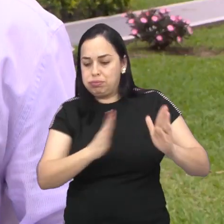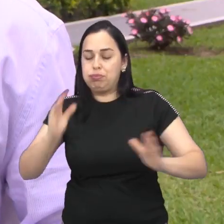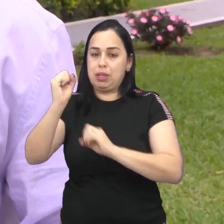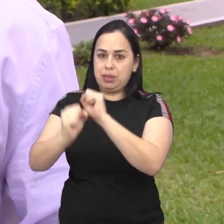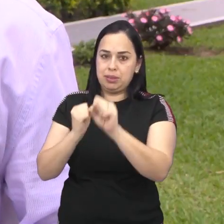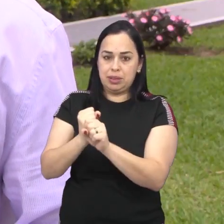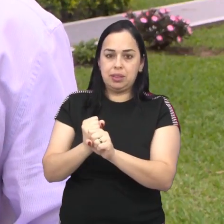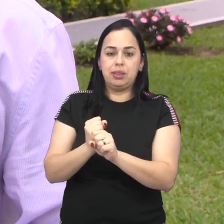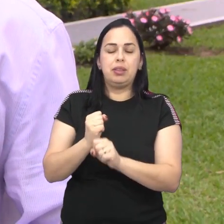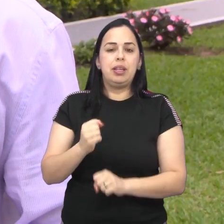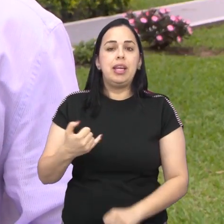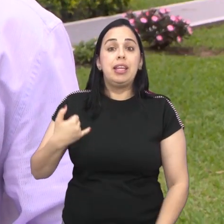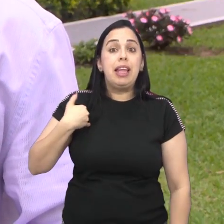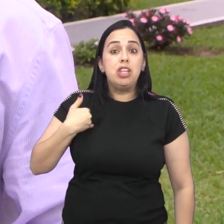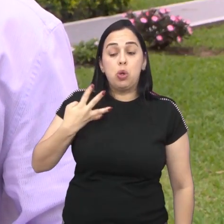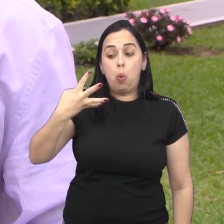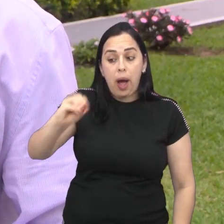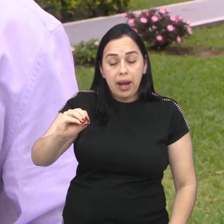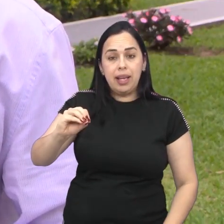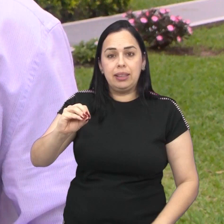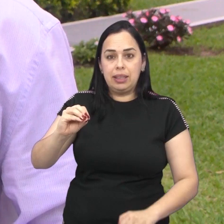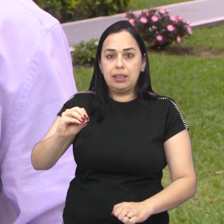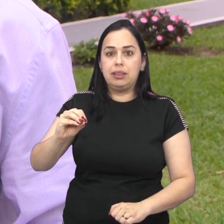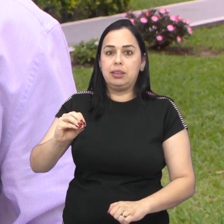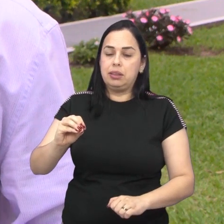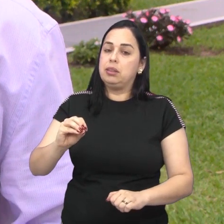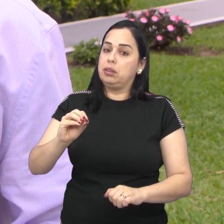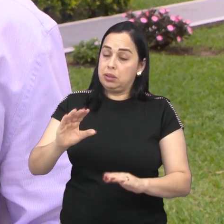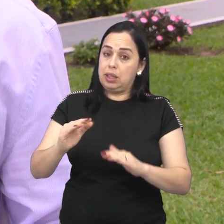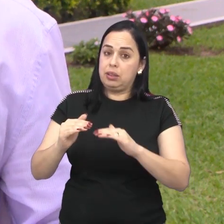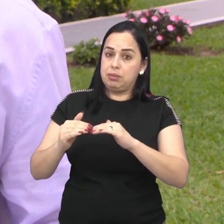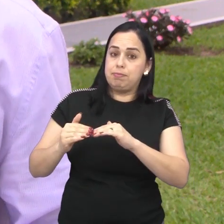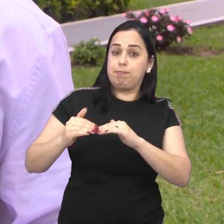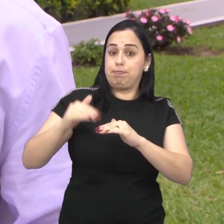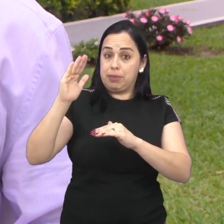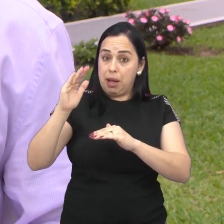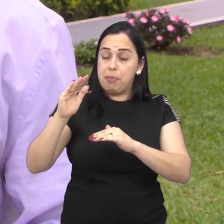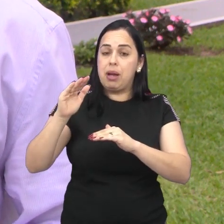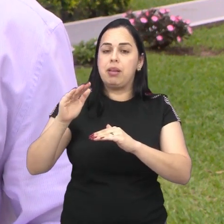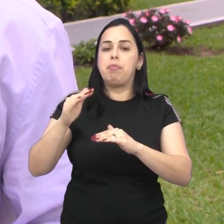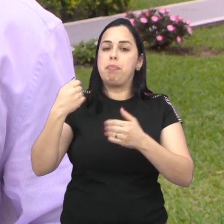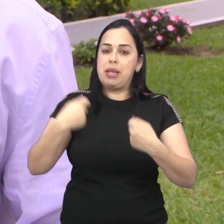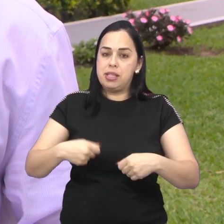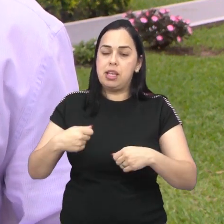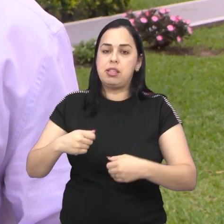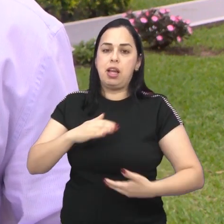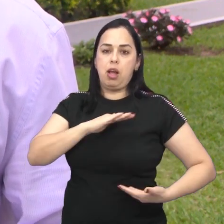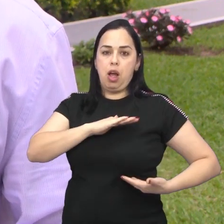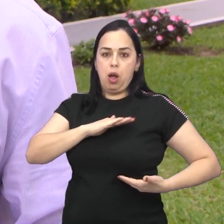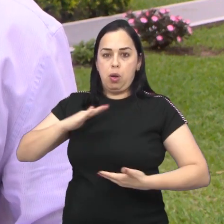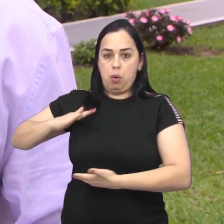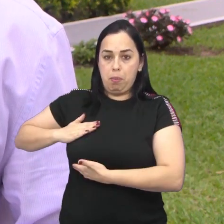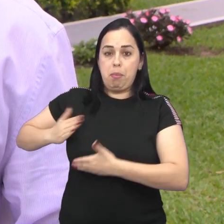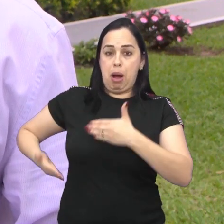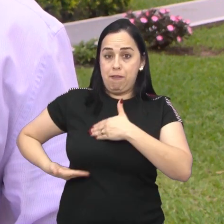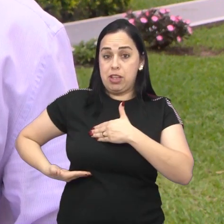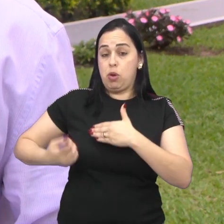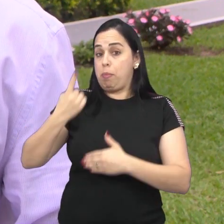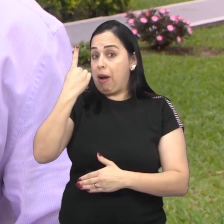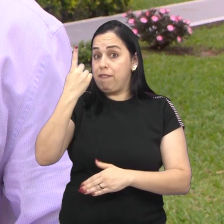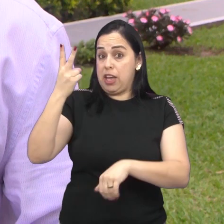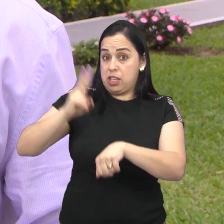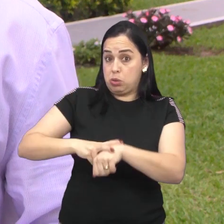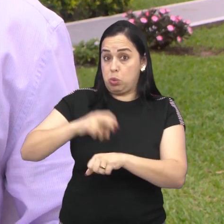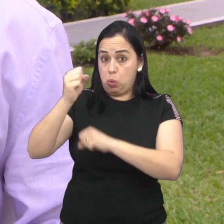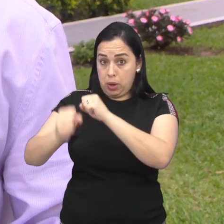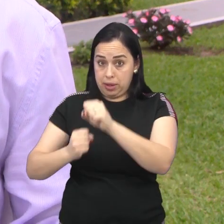A gente orienta que as mulheres a partir dos 40 anos, na população geral, elas devem realizar a mamografia uma vez por